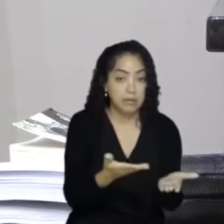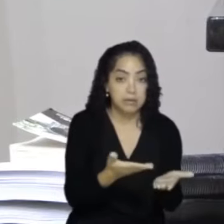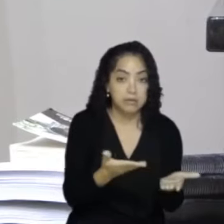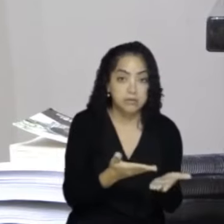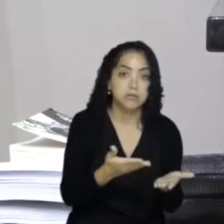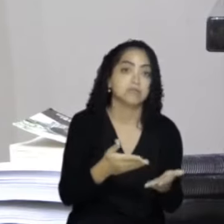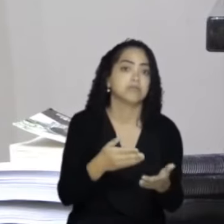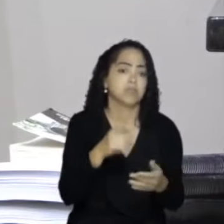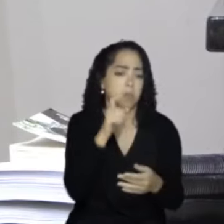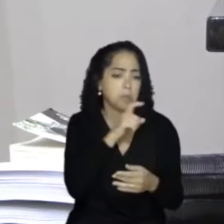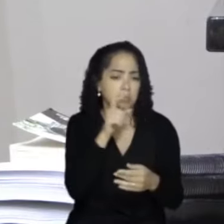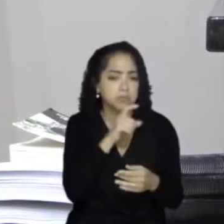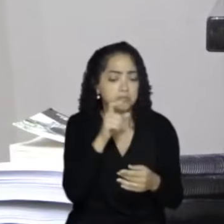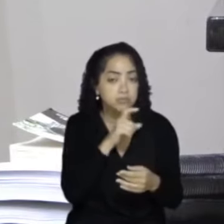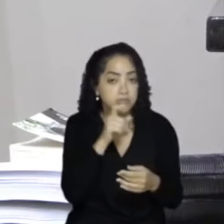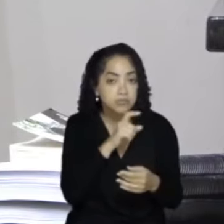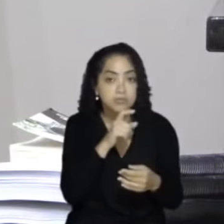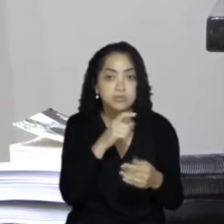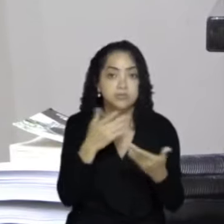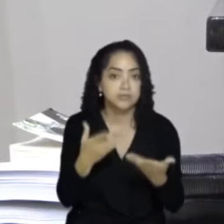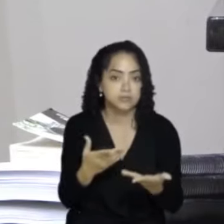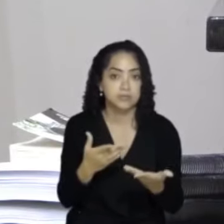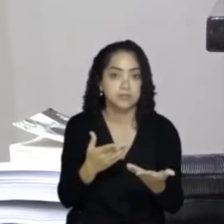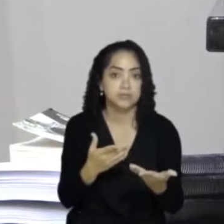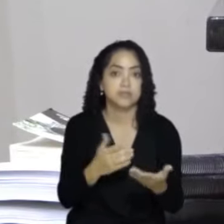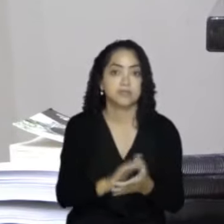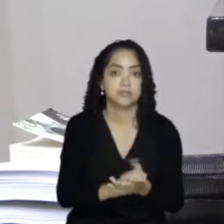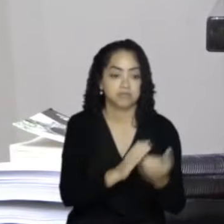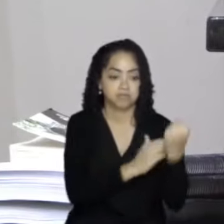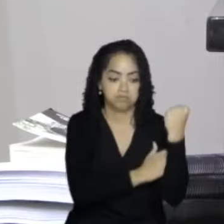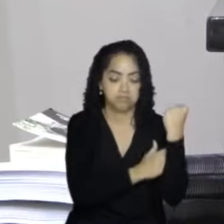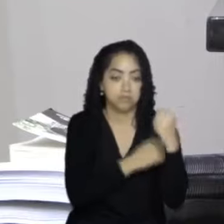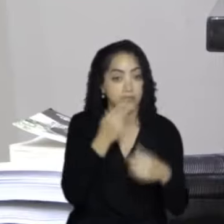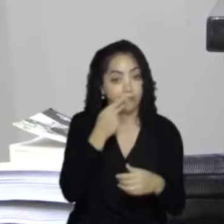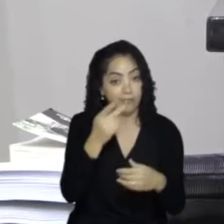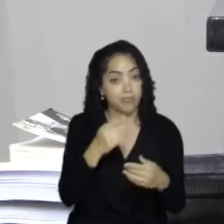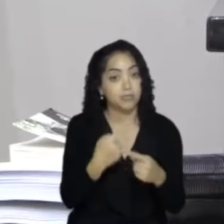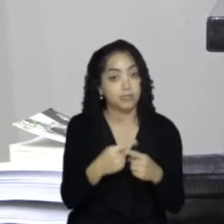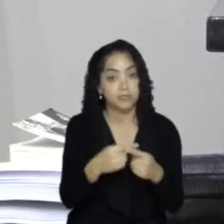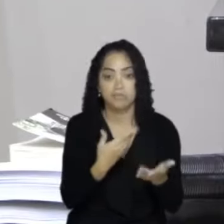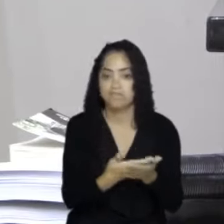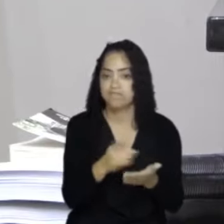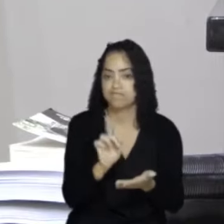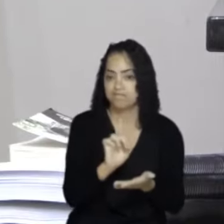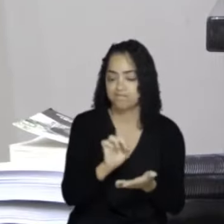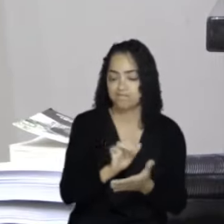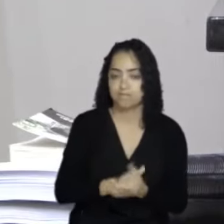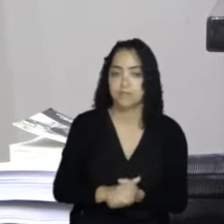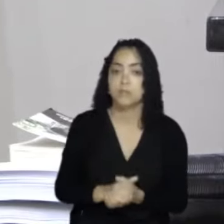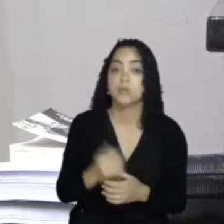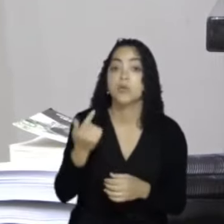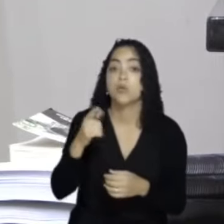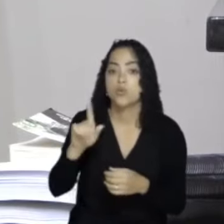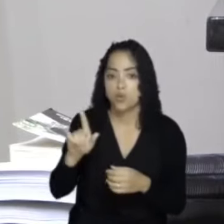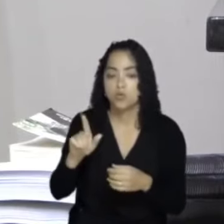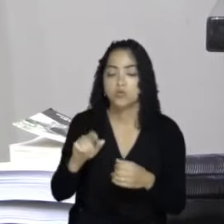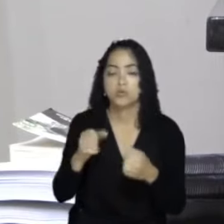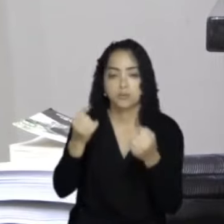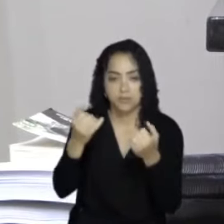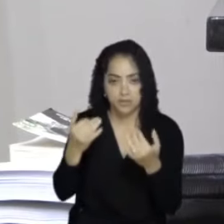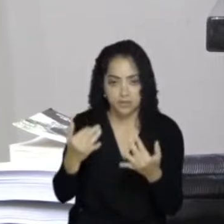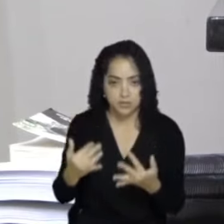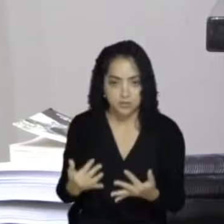não estudou, é muito comum também feminista falar do que não estuda, né? Mas enfim. Nós temos também um outro artigo acadêmico que foi publicado em